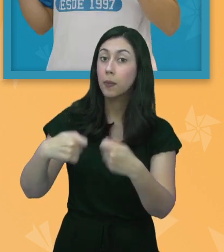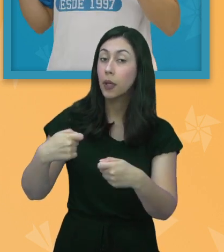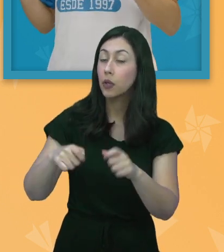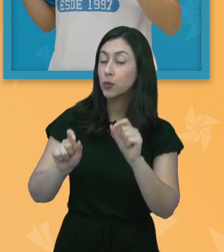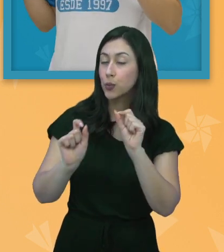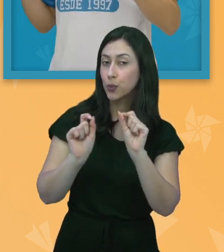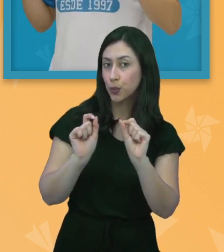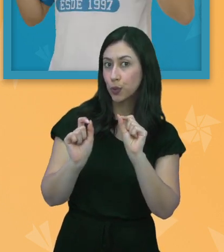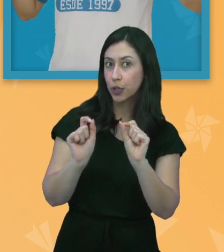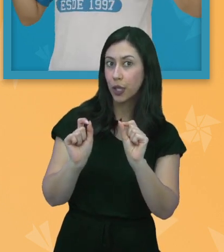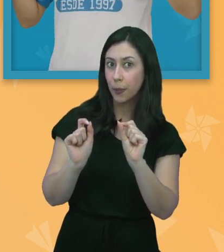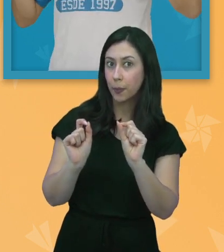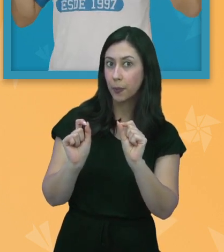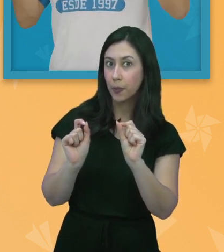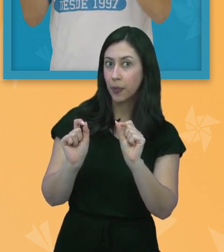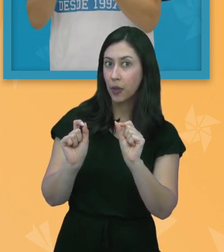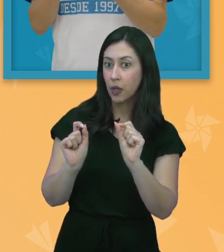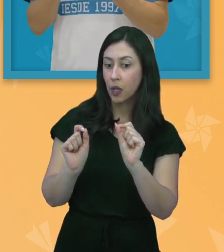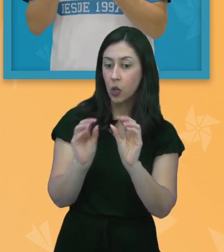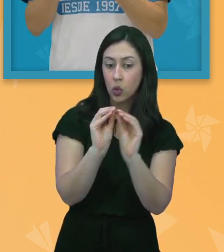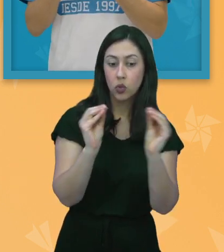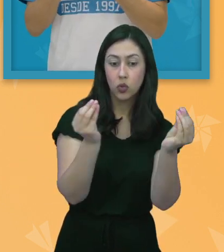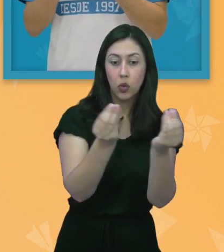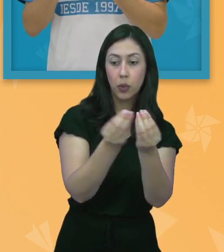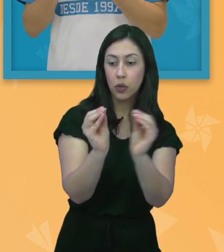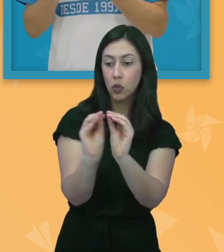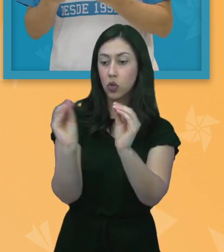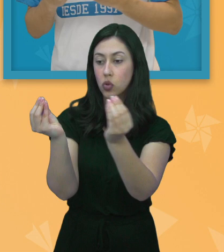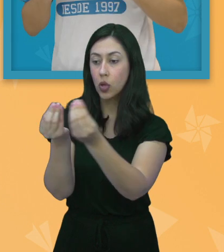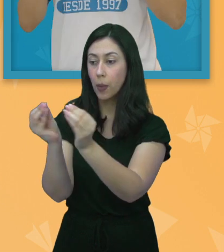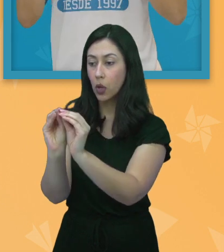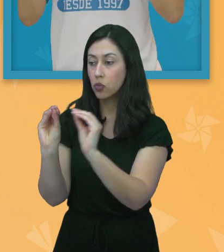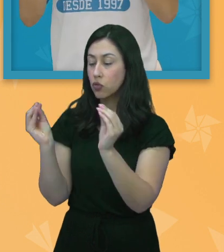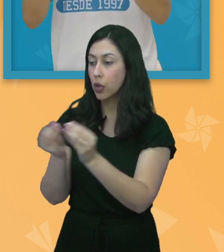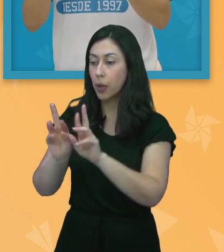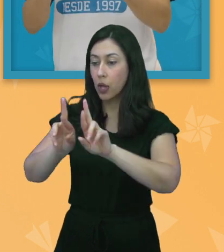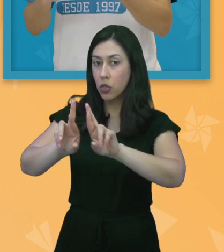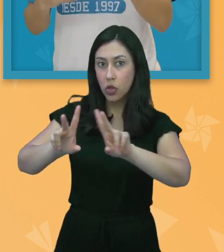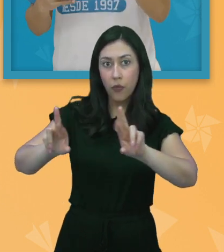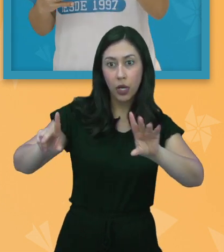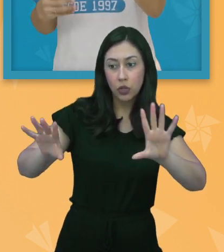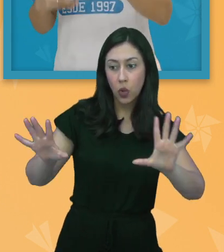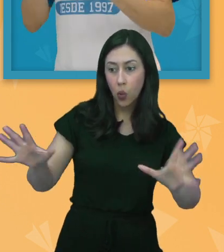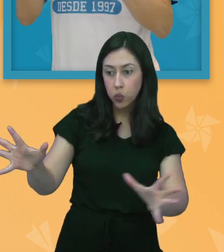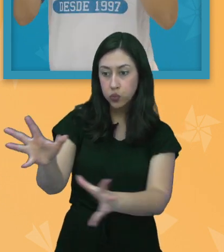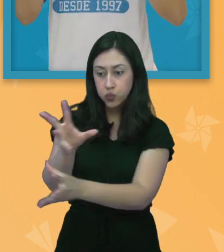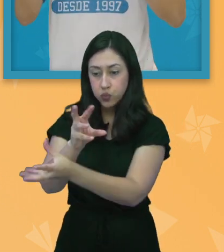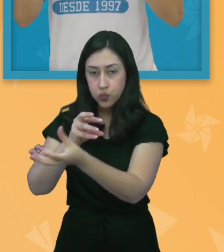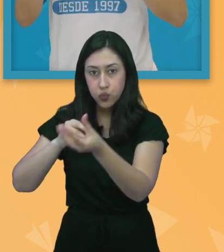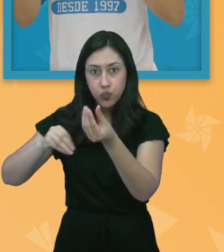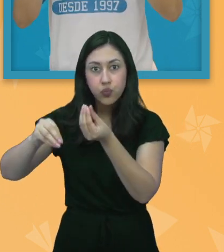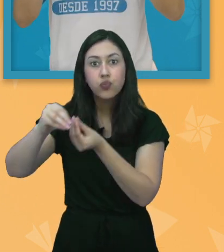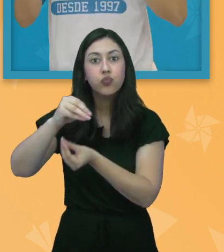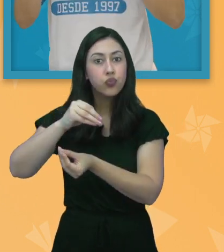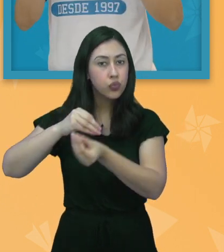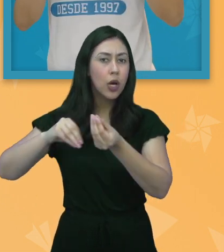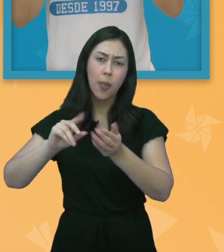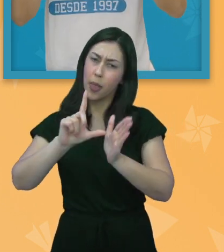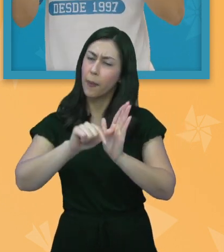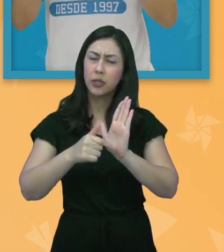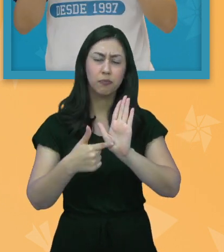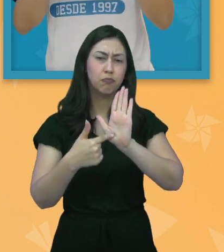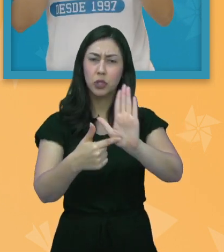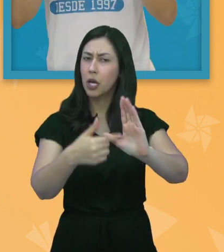preciso que essa substância seja um conjunto de substâncias de fato. Aí sim será uma mistura e a gente vai diferenciar ali algumas características,